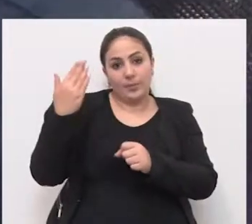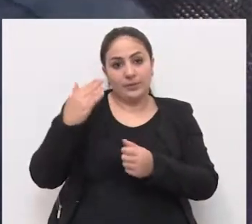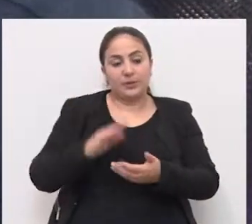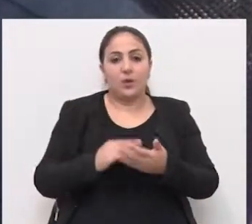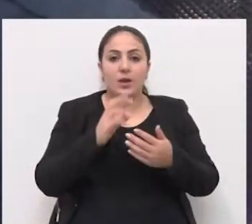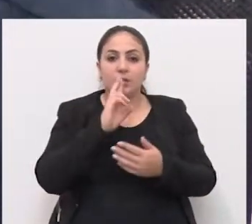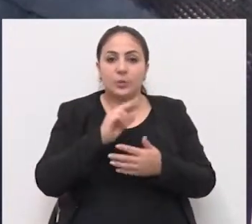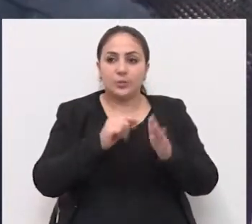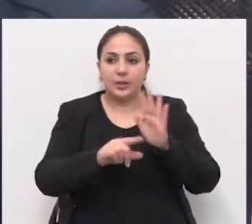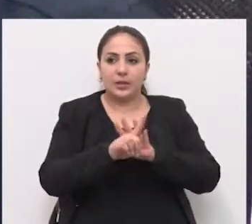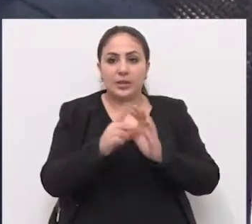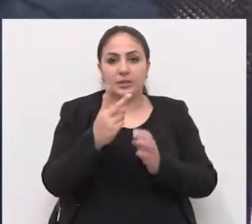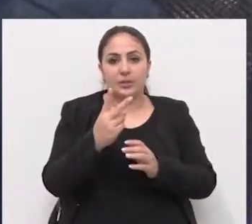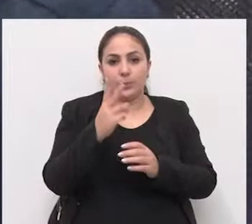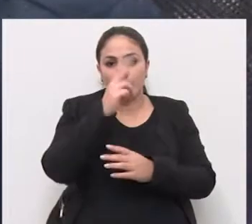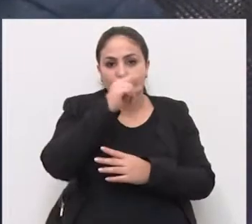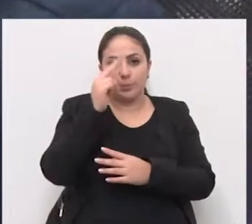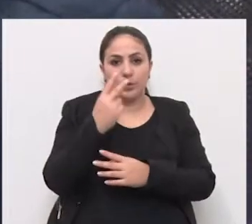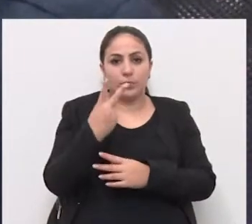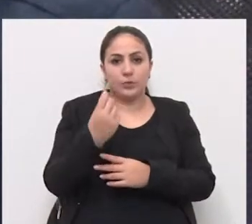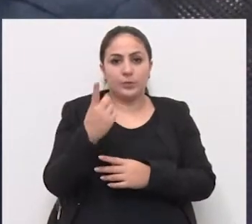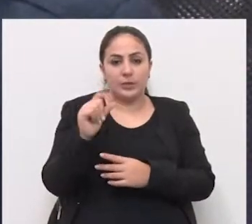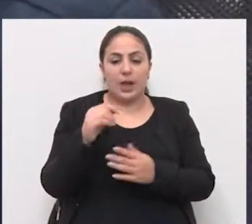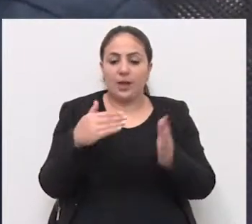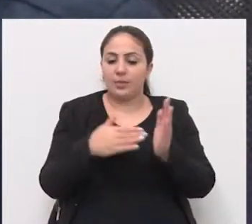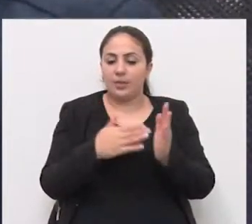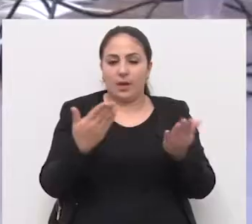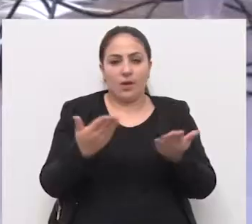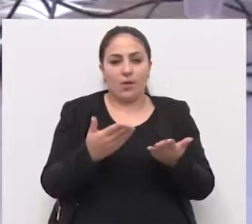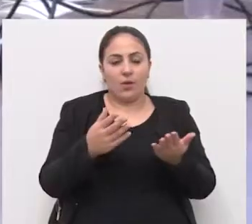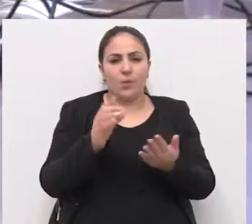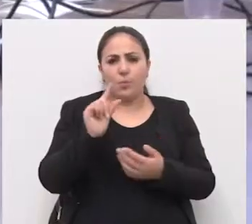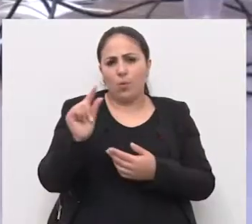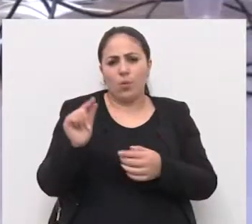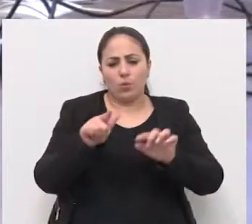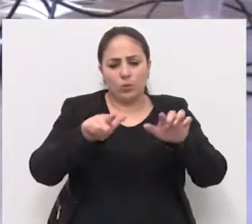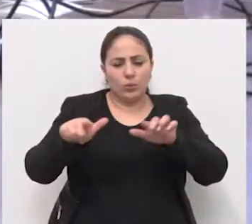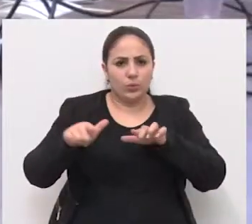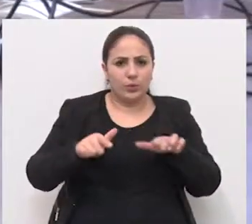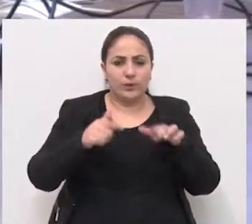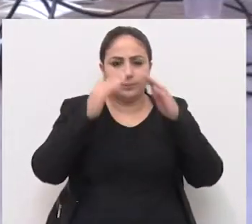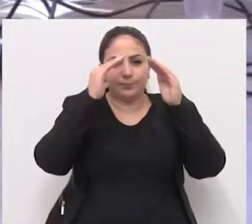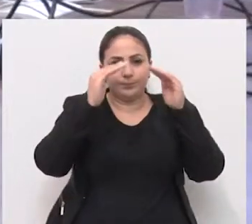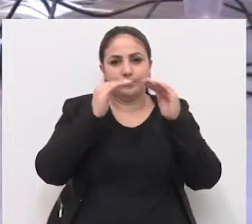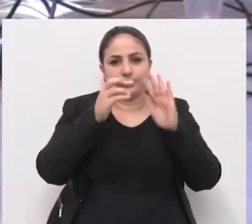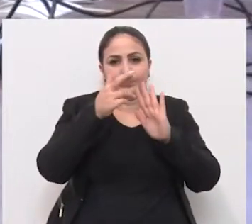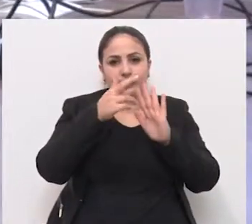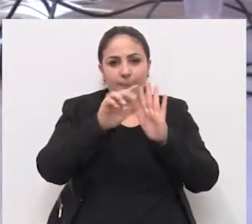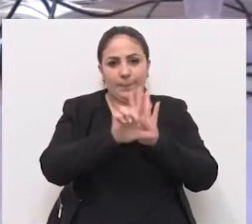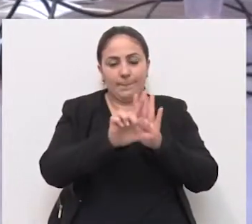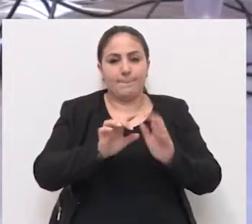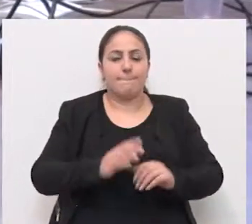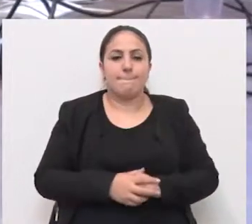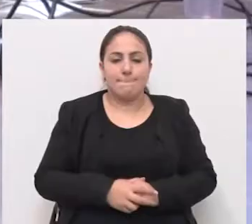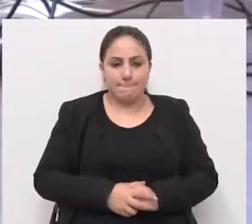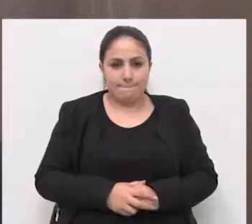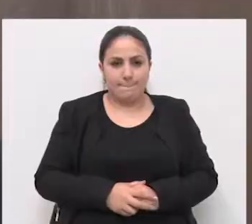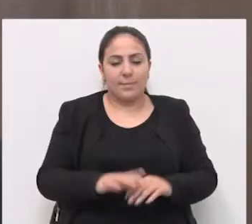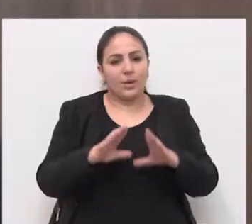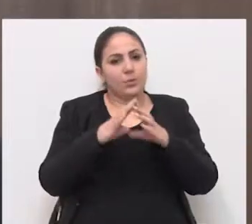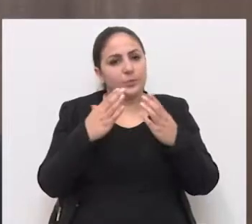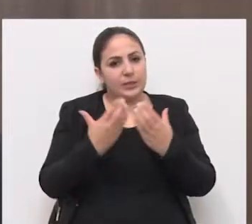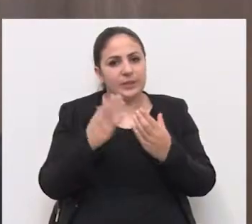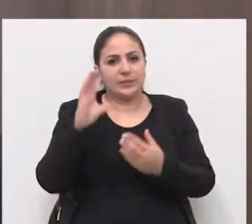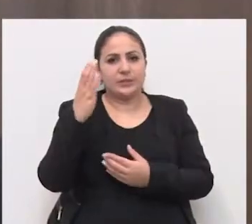é o resultado de uma lei municipal de 2010, mas, até o momento, poucos locais seguiram a medida.